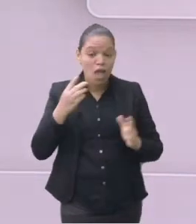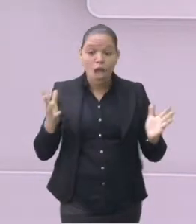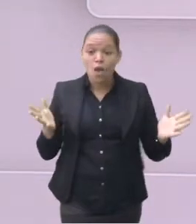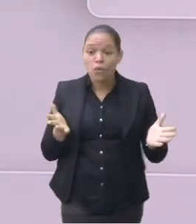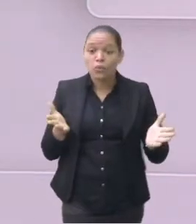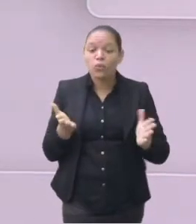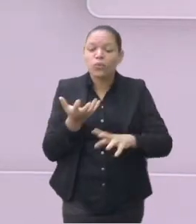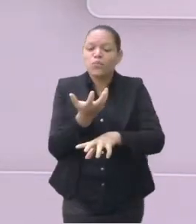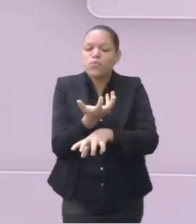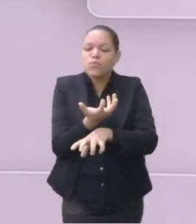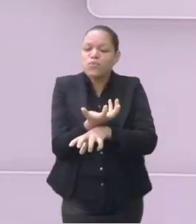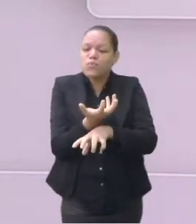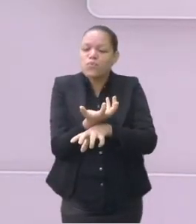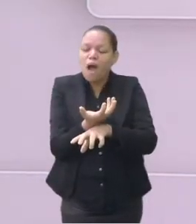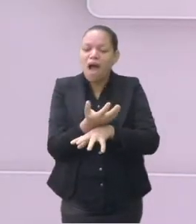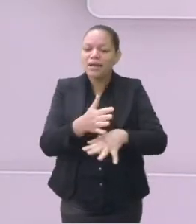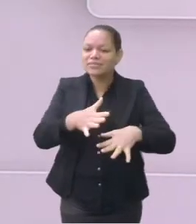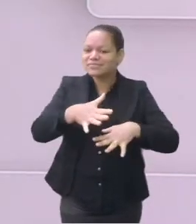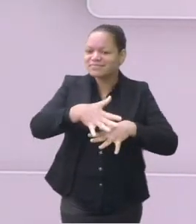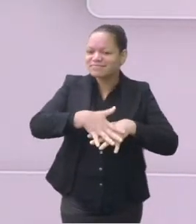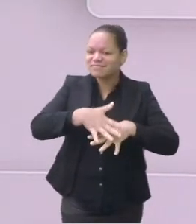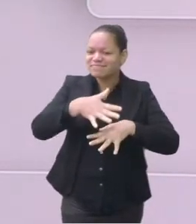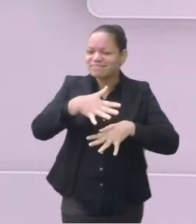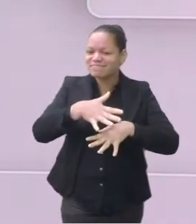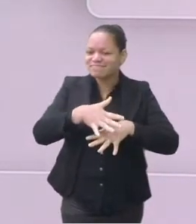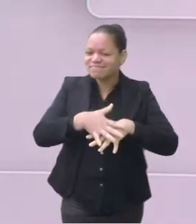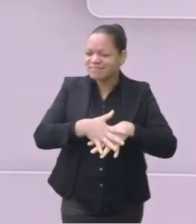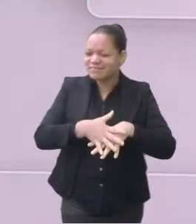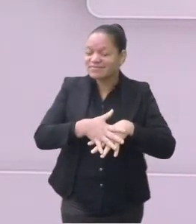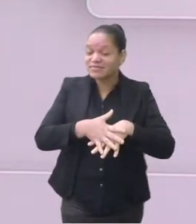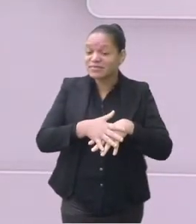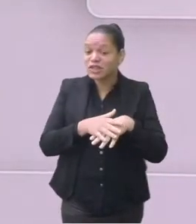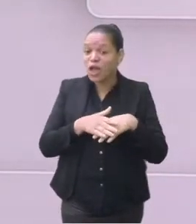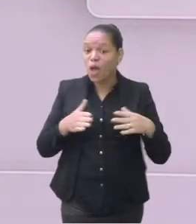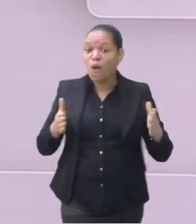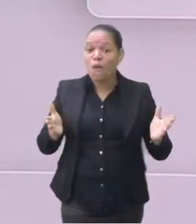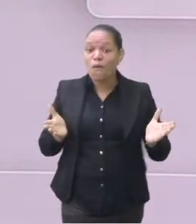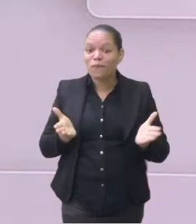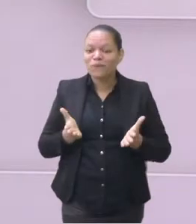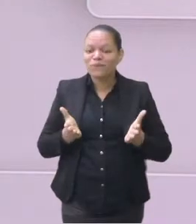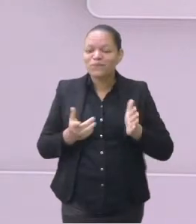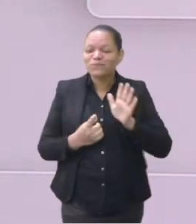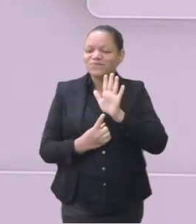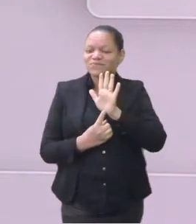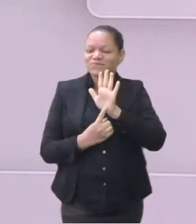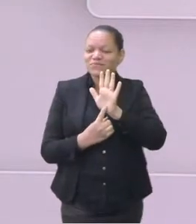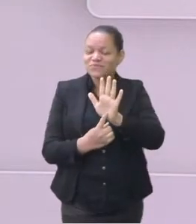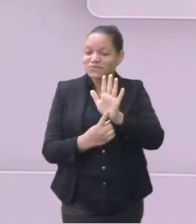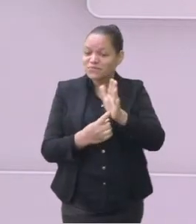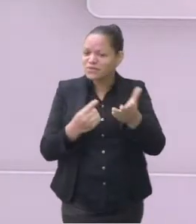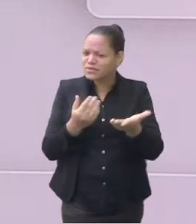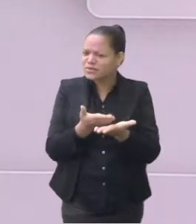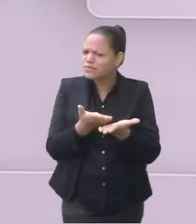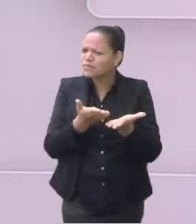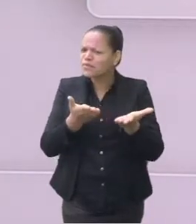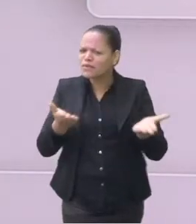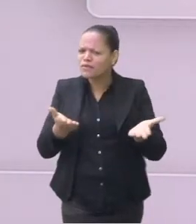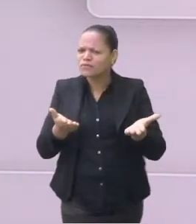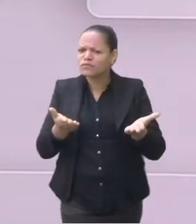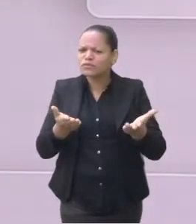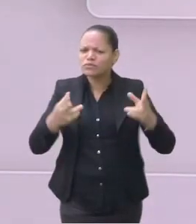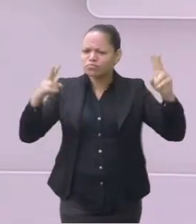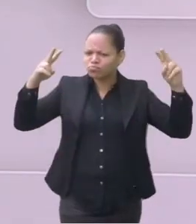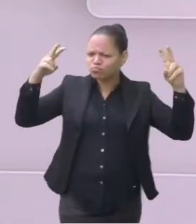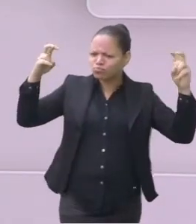de matemática. Nós vamos embarcar hoje com a aventura e vamos estudar ainda um pouco sobre geometria.